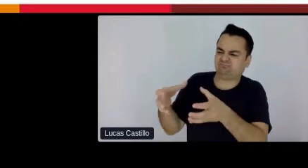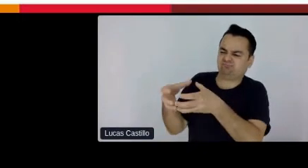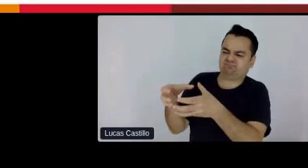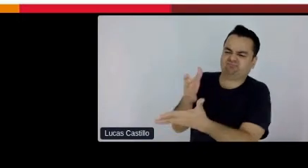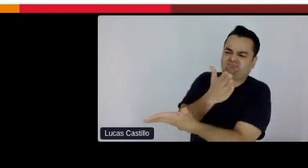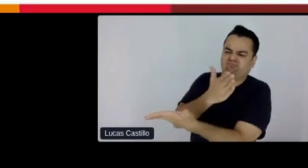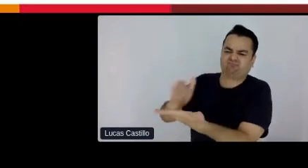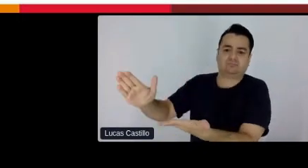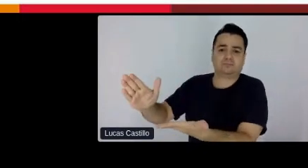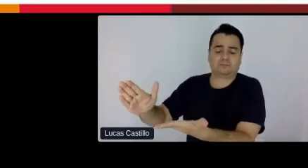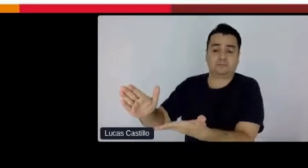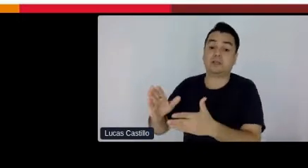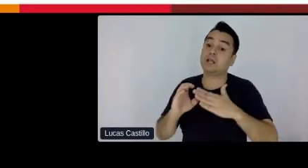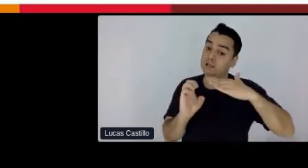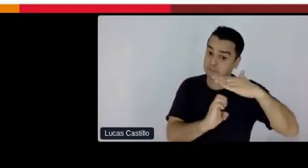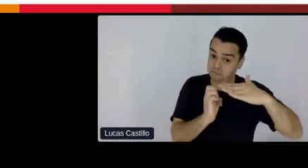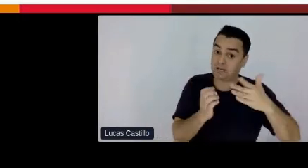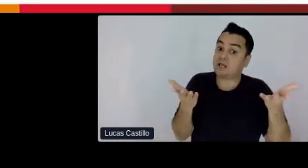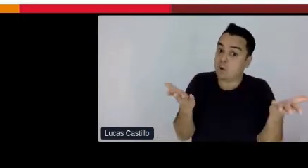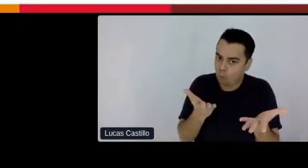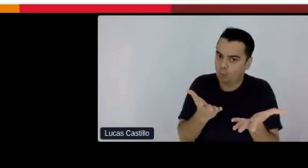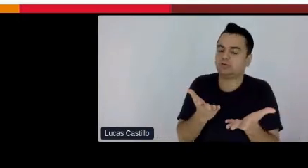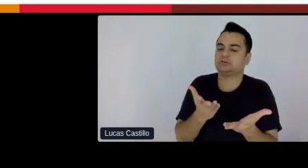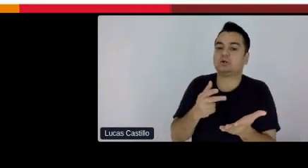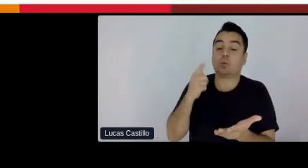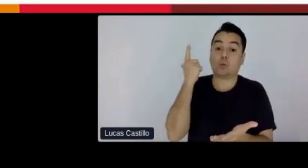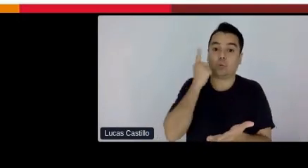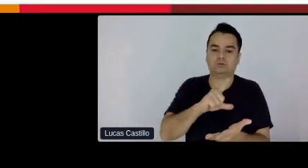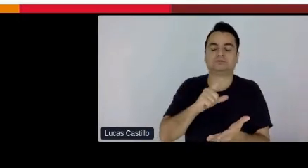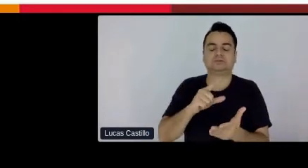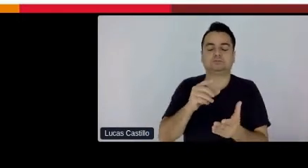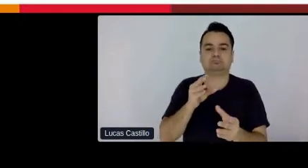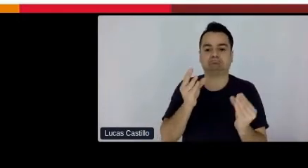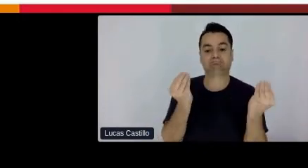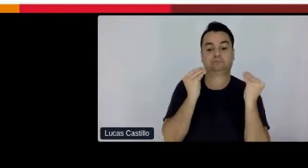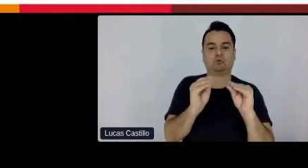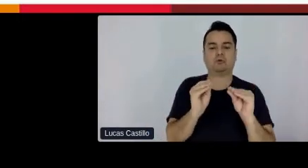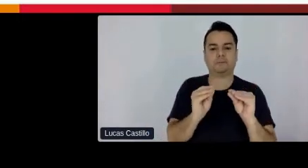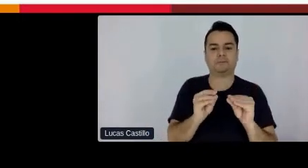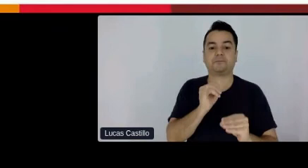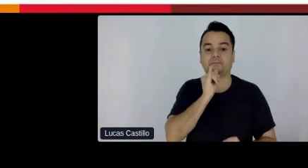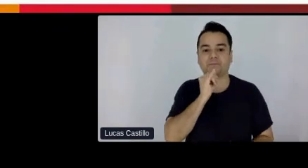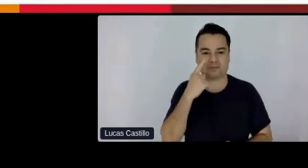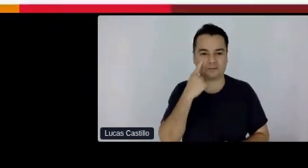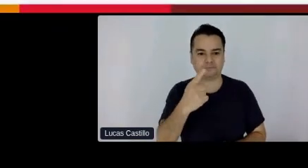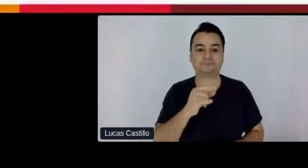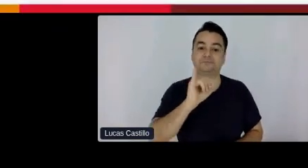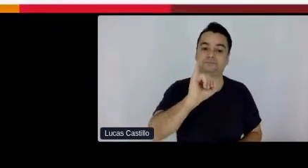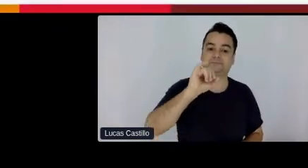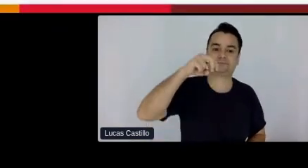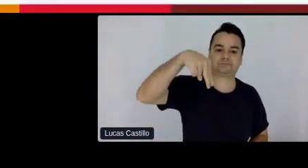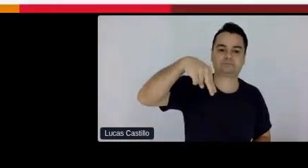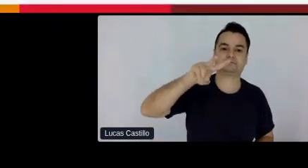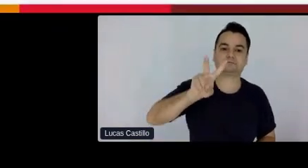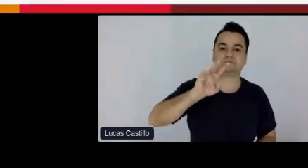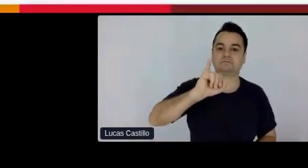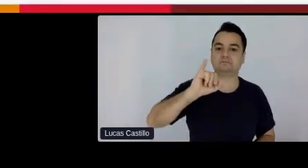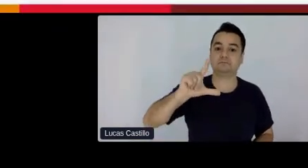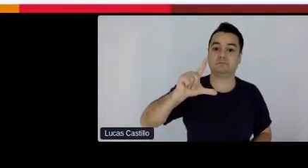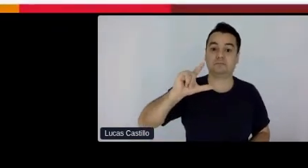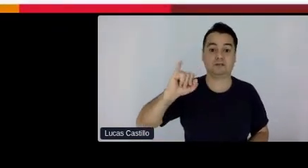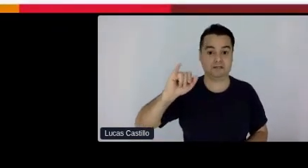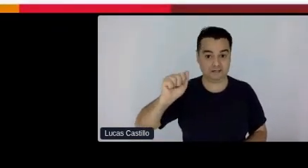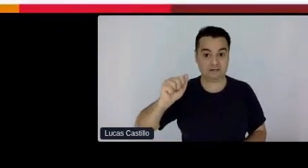empresas hoje que estão implantando. Hoje aqui eu trago o exemplo da Envilha, que é a empresa que eu trabalho. Hoje nós temos